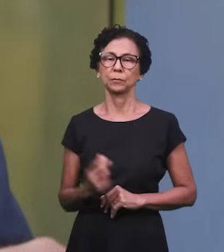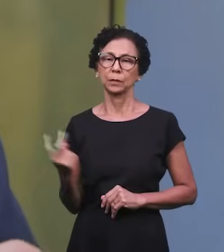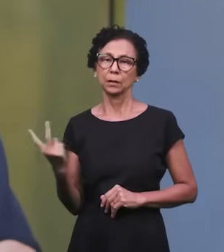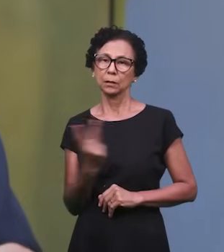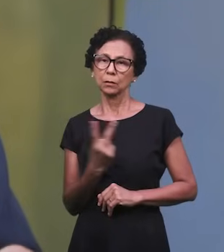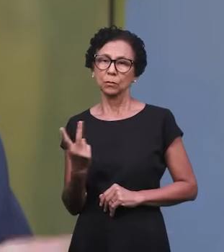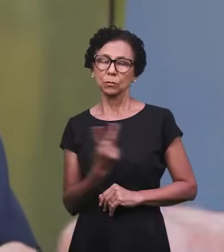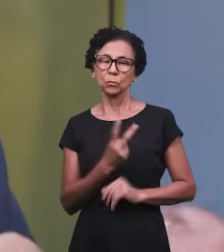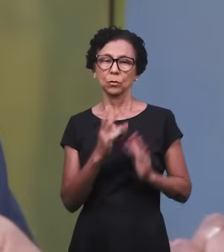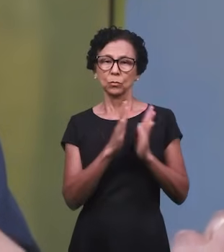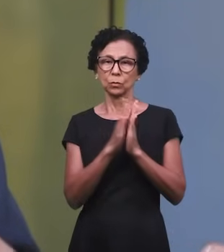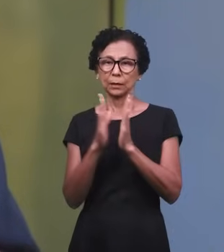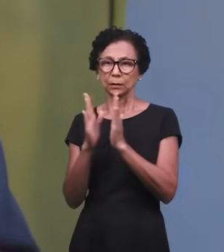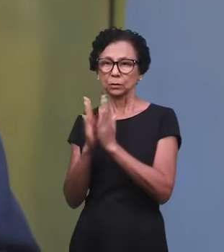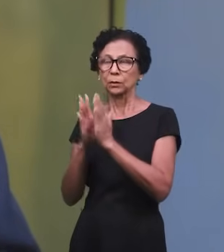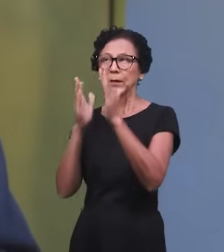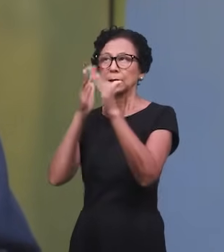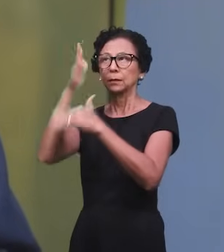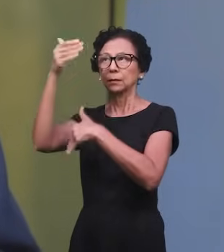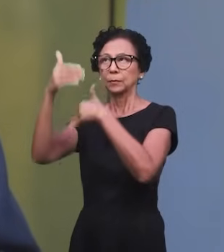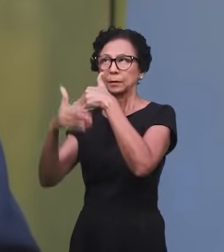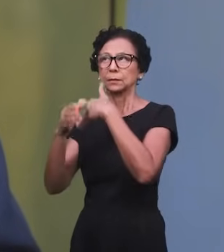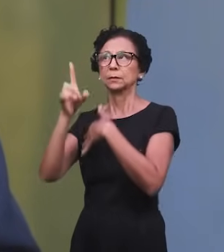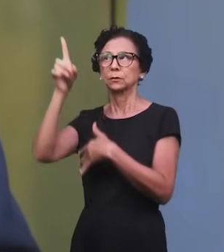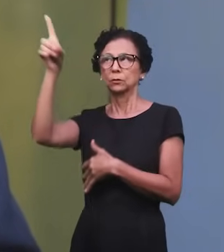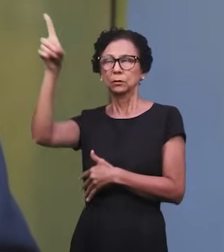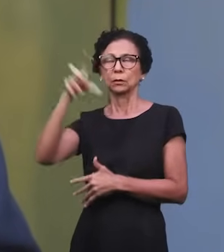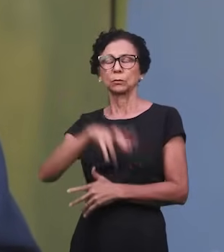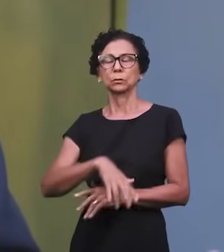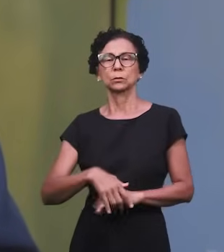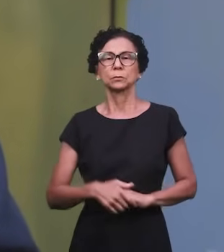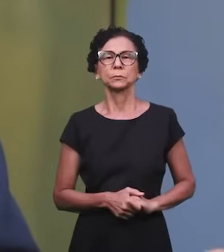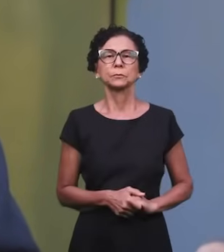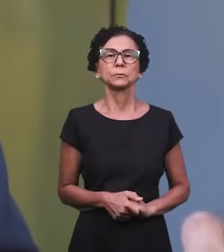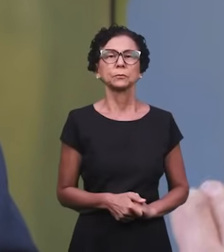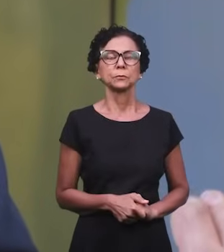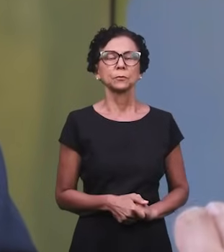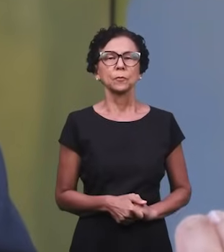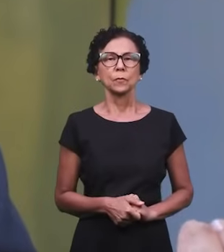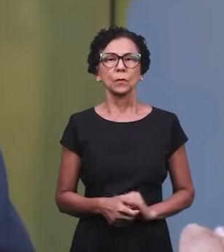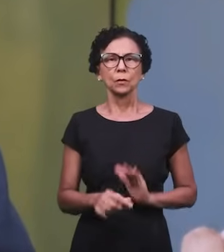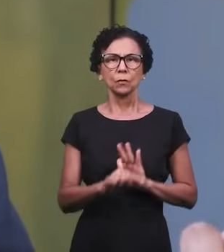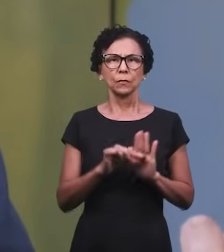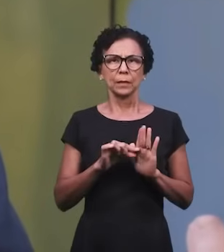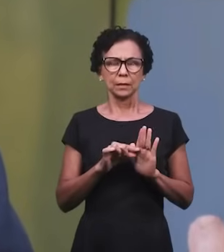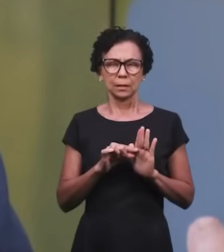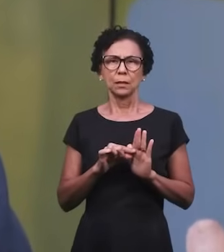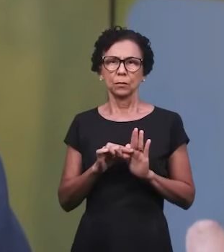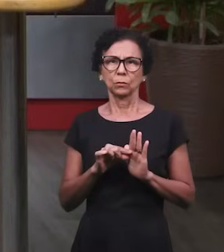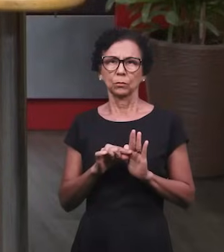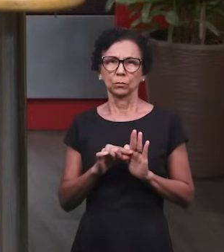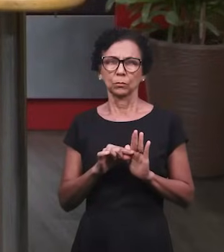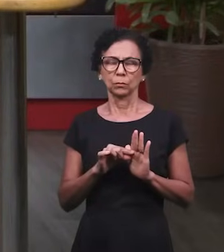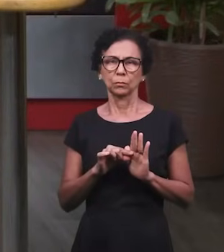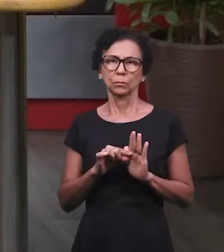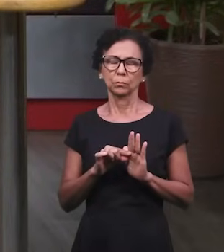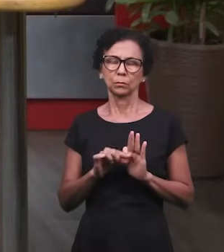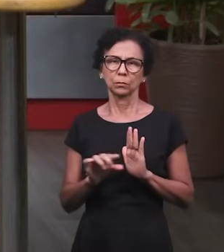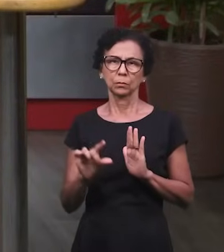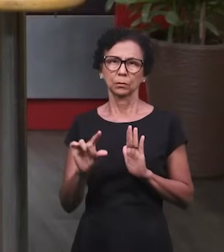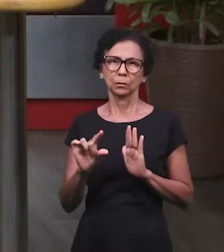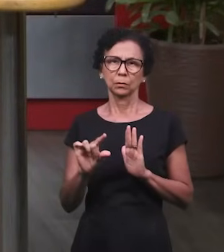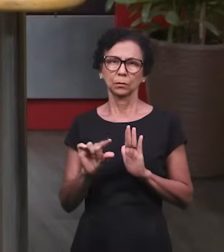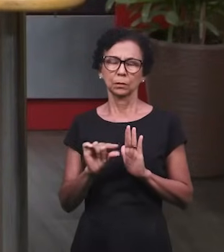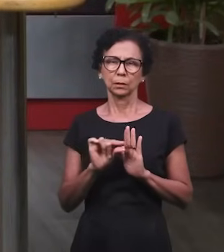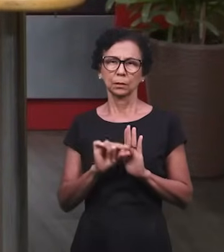eu gostaria fazer um pequeno comentário que é interessante lembrar esse texto seguinte o versículo anterior ele faz a comparação desse texto